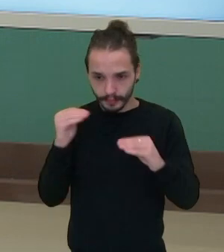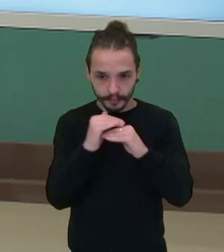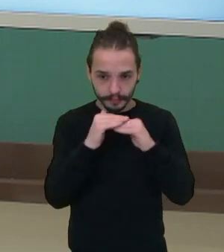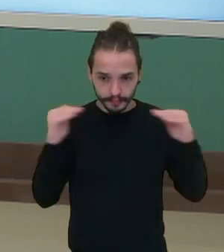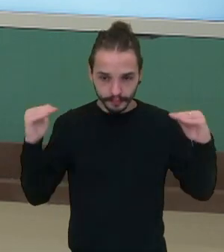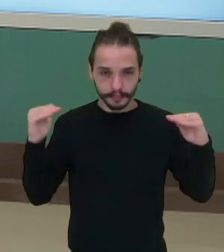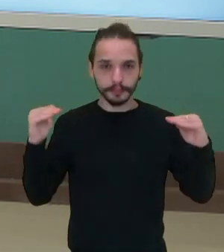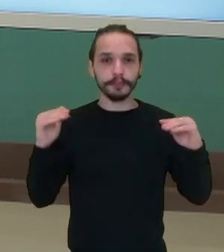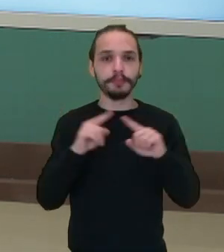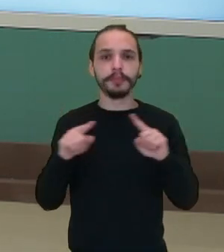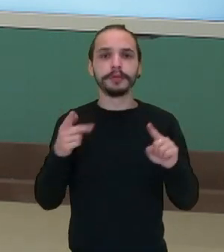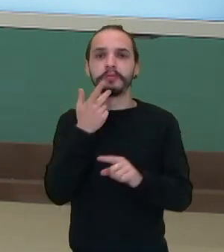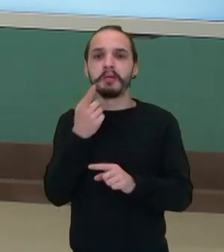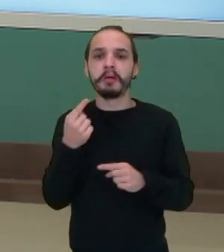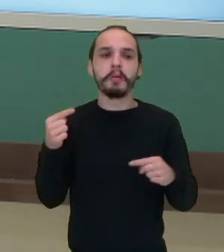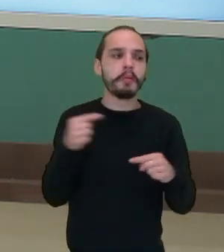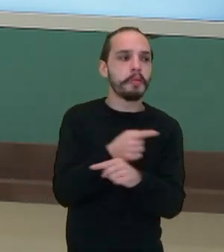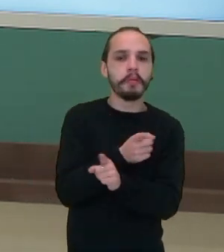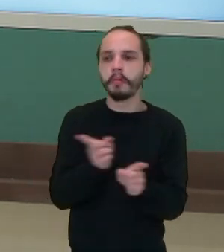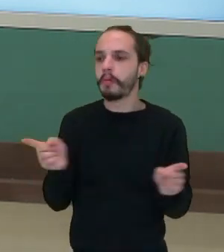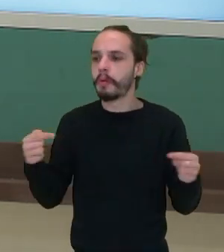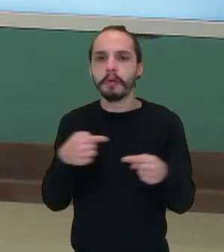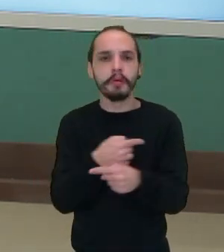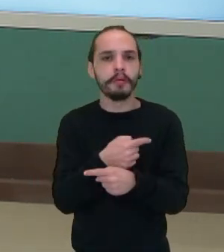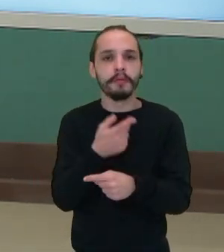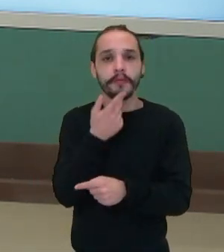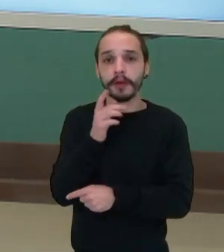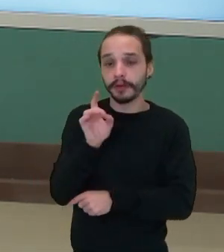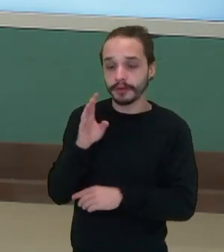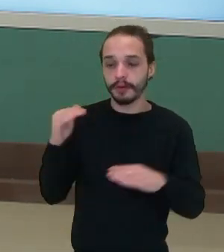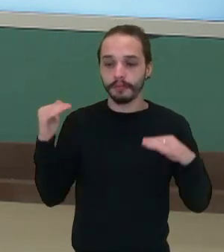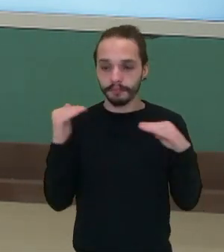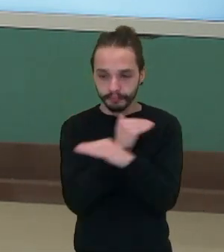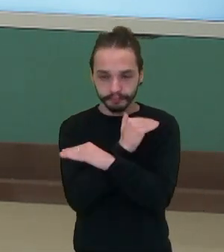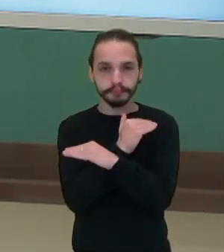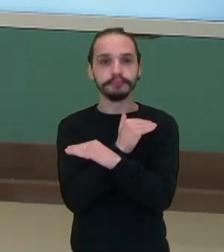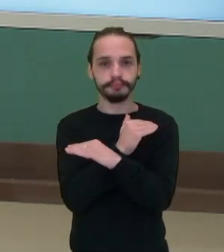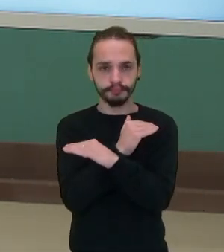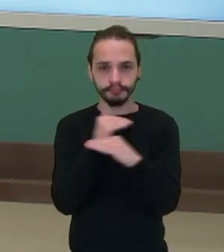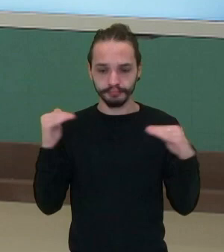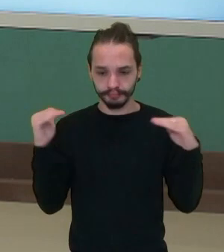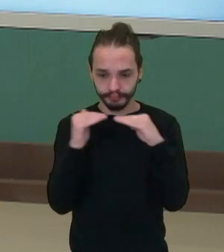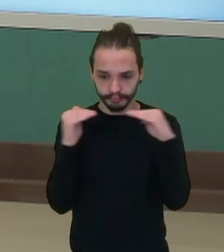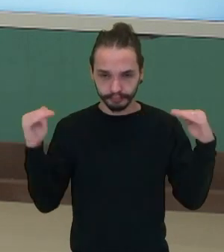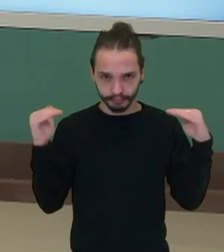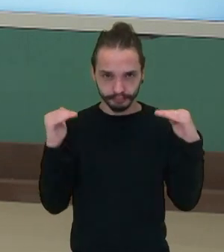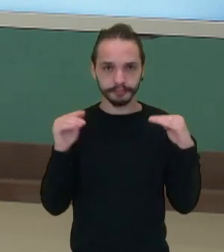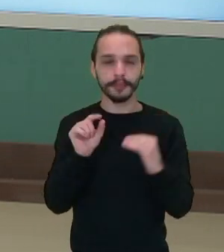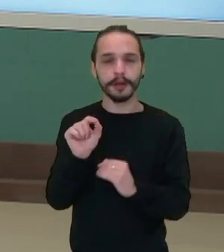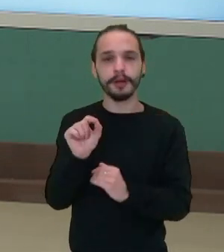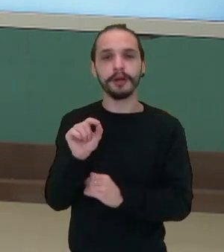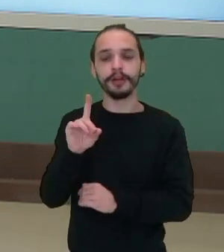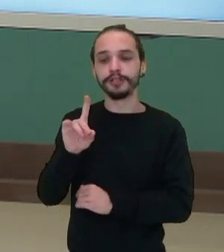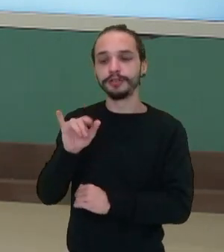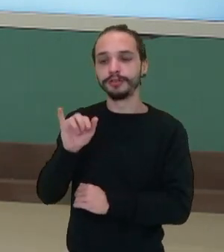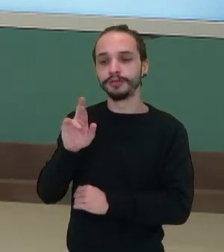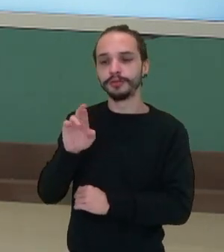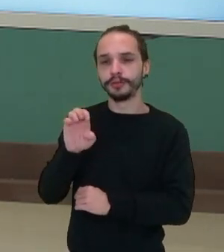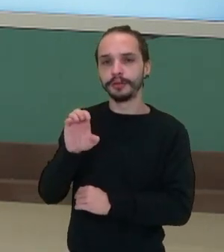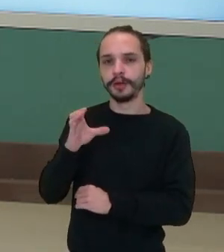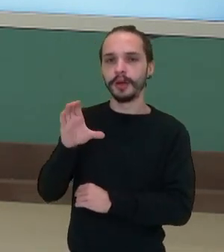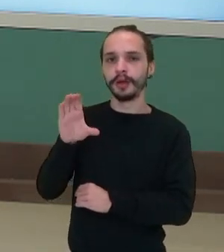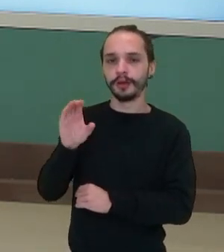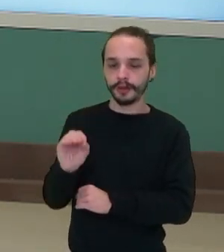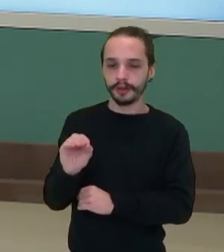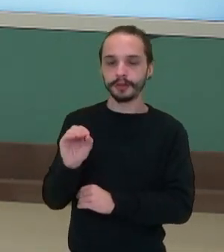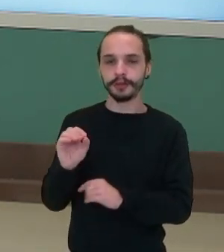estou dizendo um sentido para essa, eu só digo que elas são horizontais, certo? Então a ideia da direção é você tirar o conceito